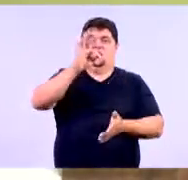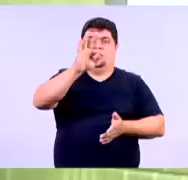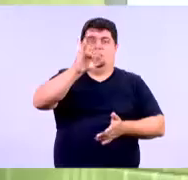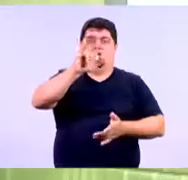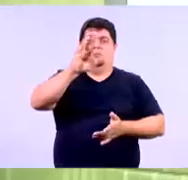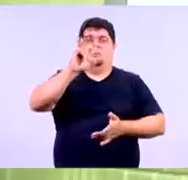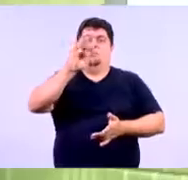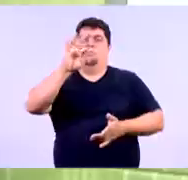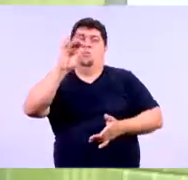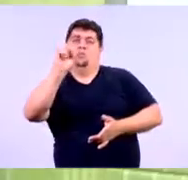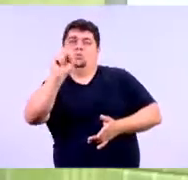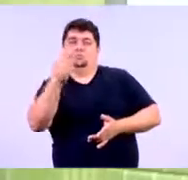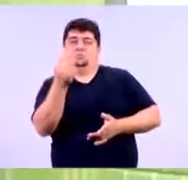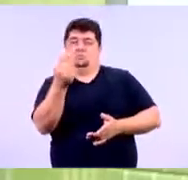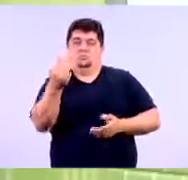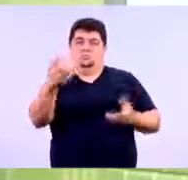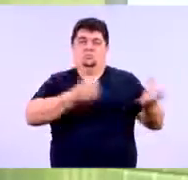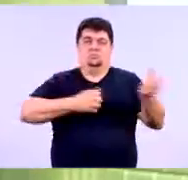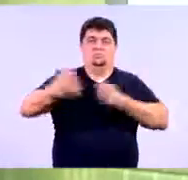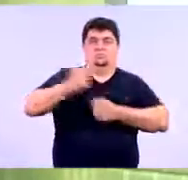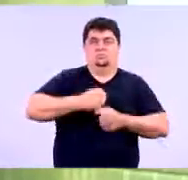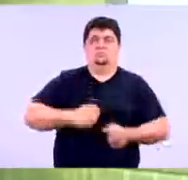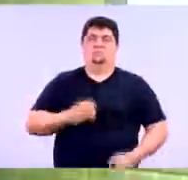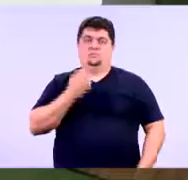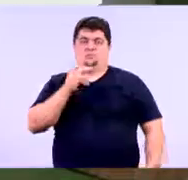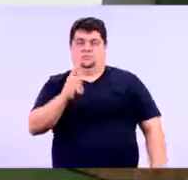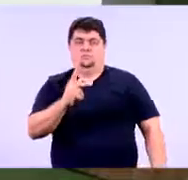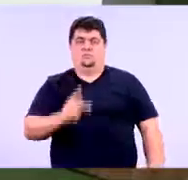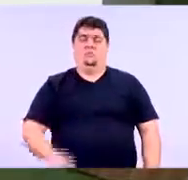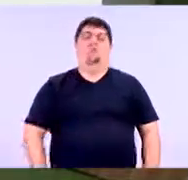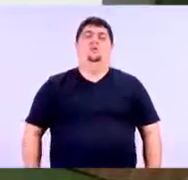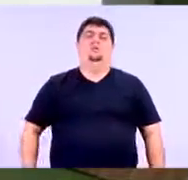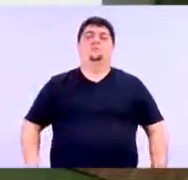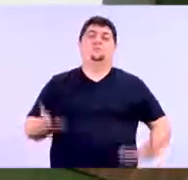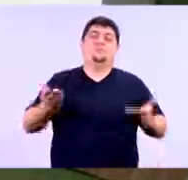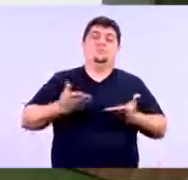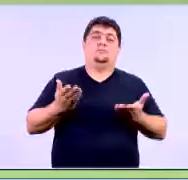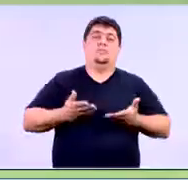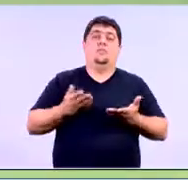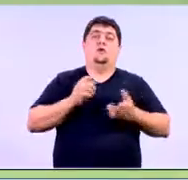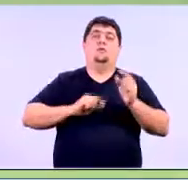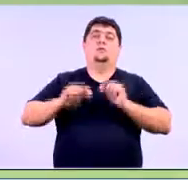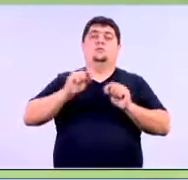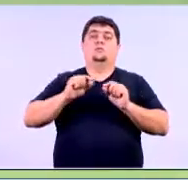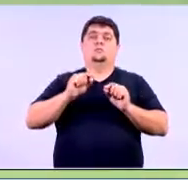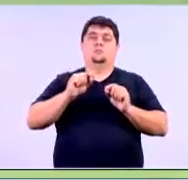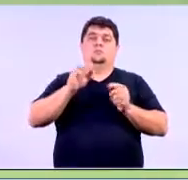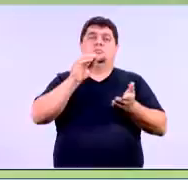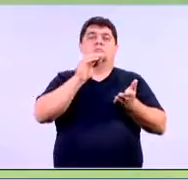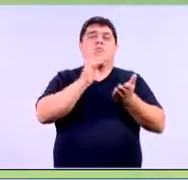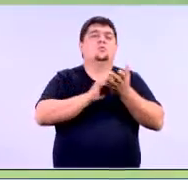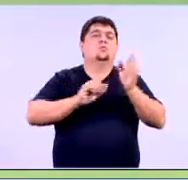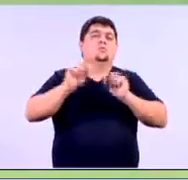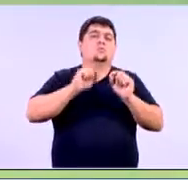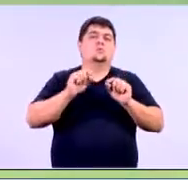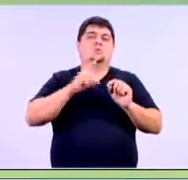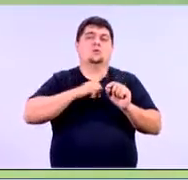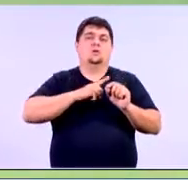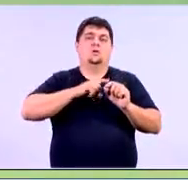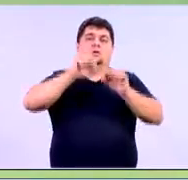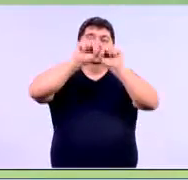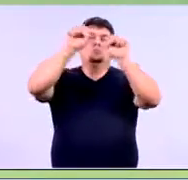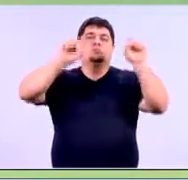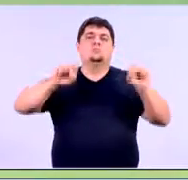tributos. Muito bem. Dessa forma, agora vamos acrescentar ao nosso conhecimento o sistema